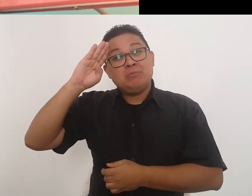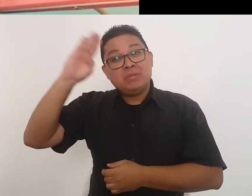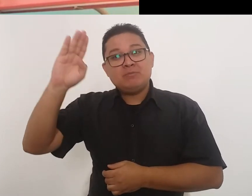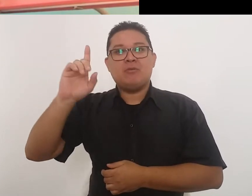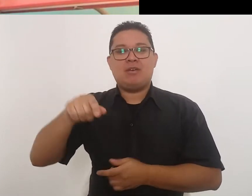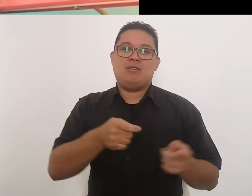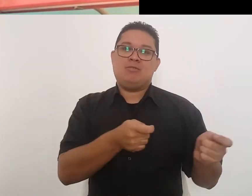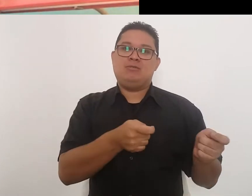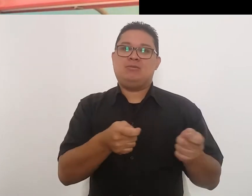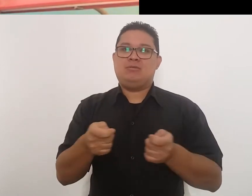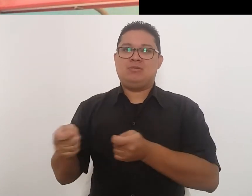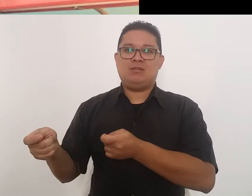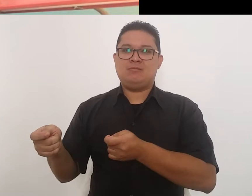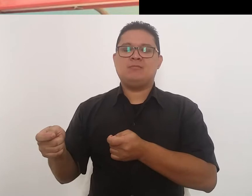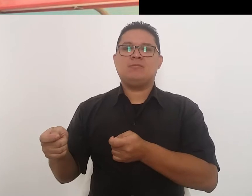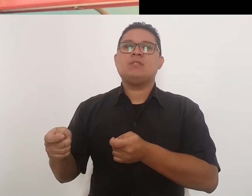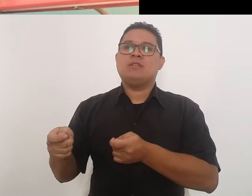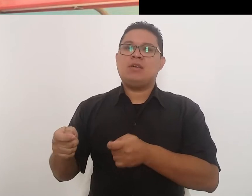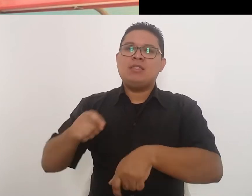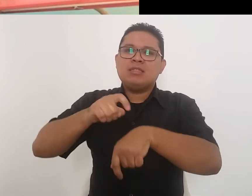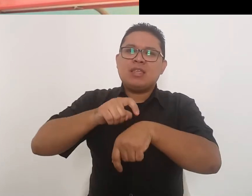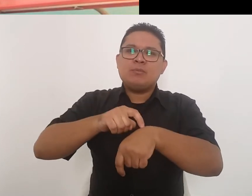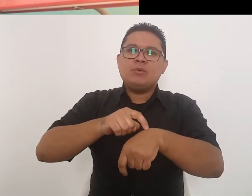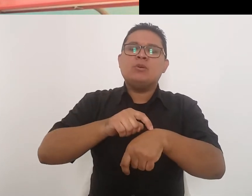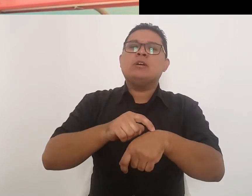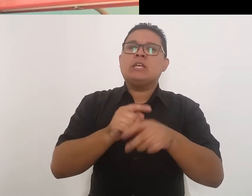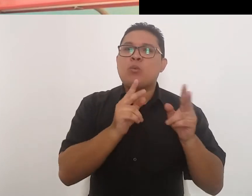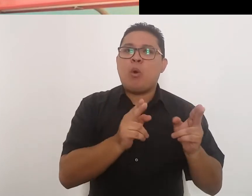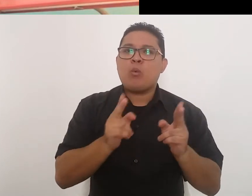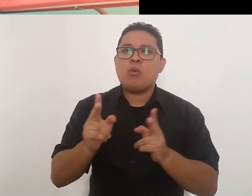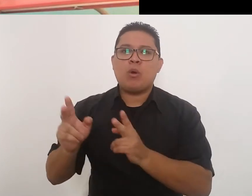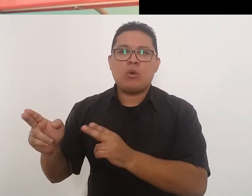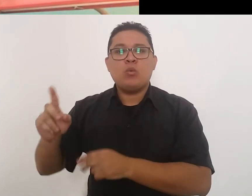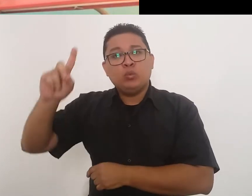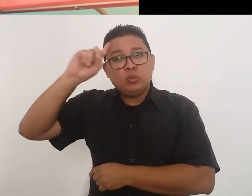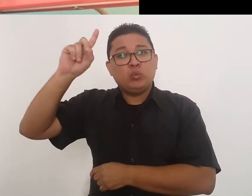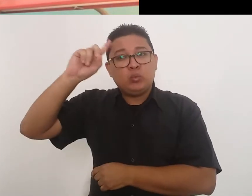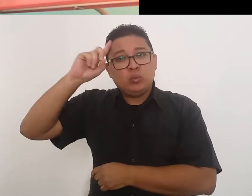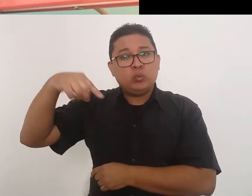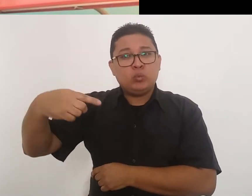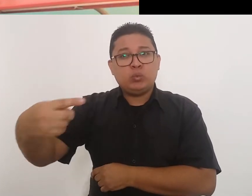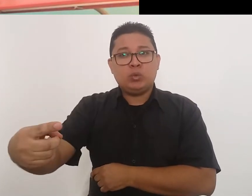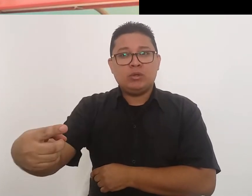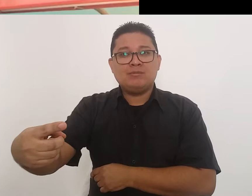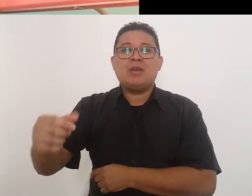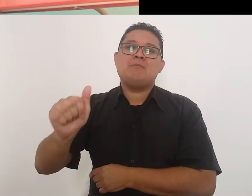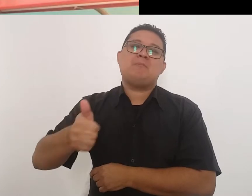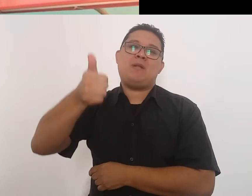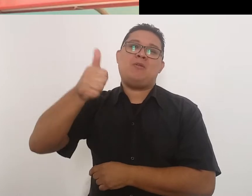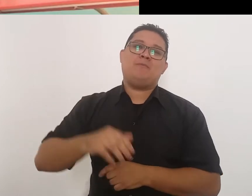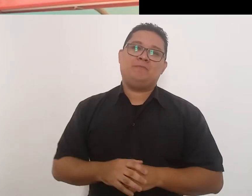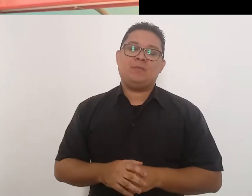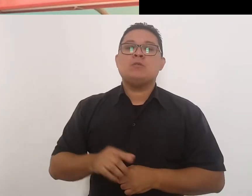pena ter uma prática frequente e menor do que fazer esses momentos